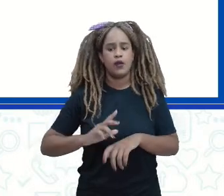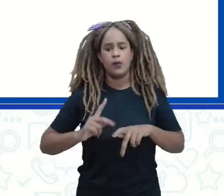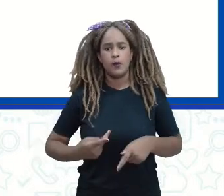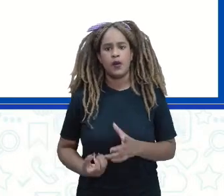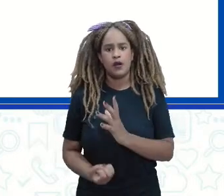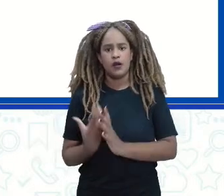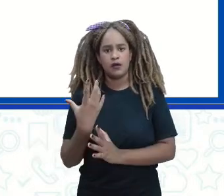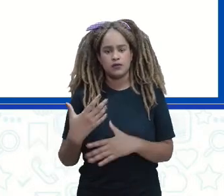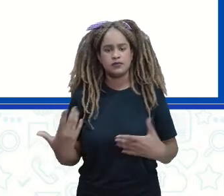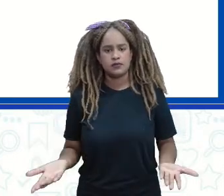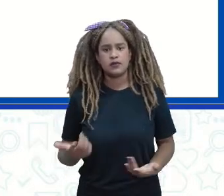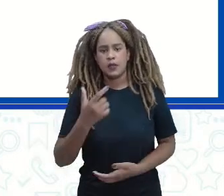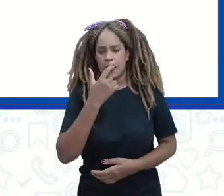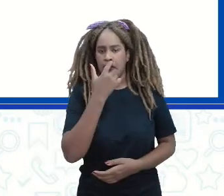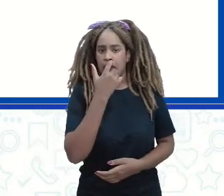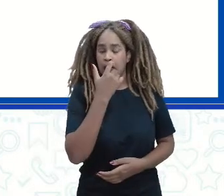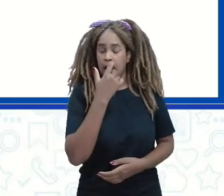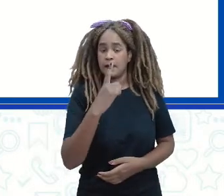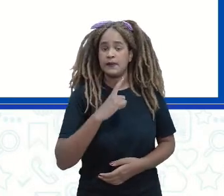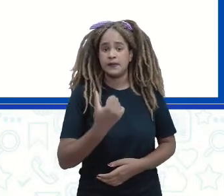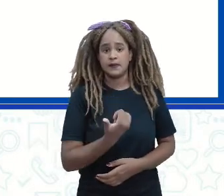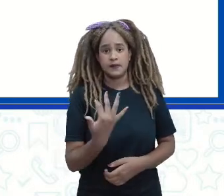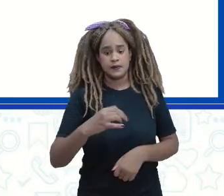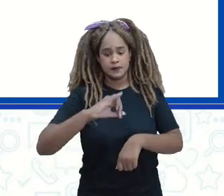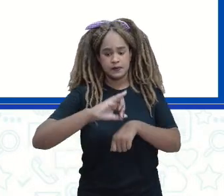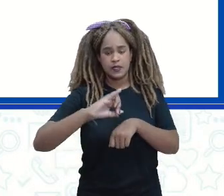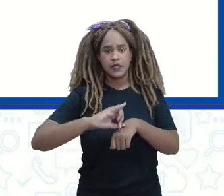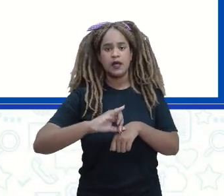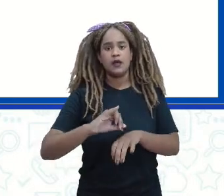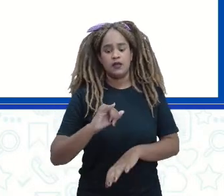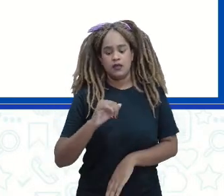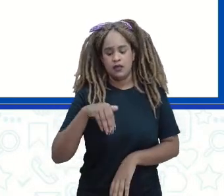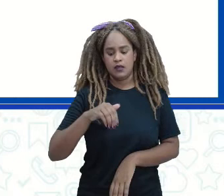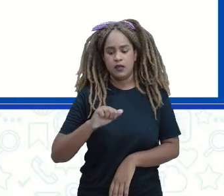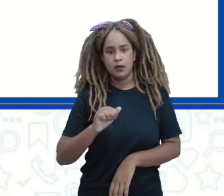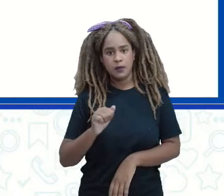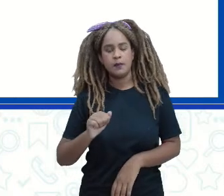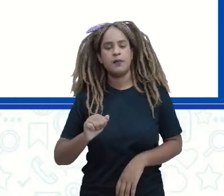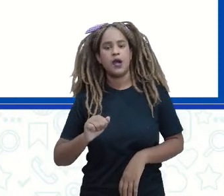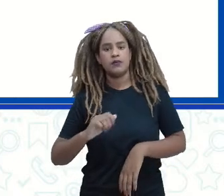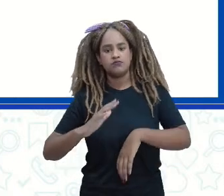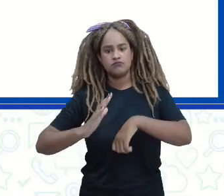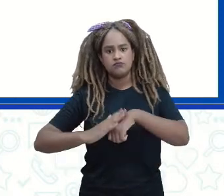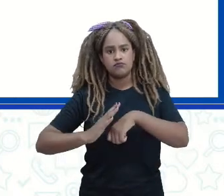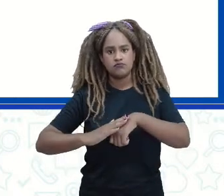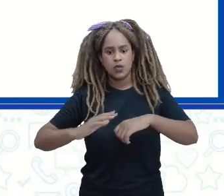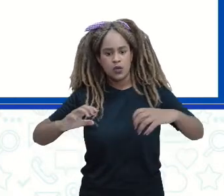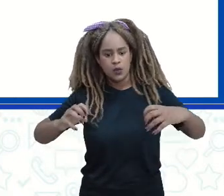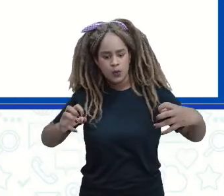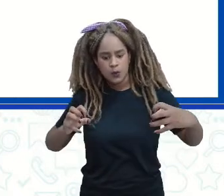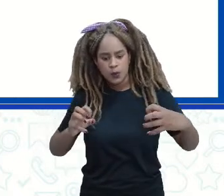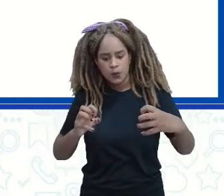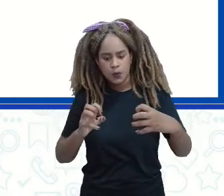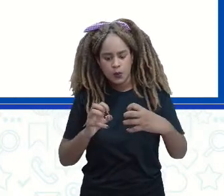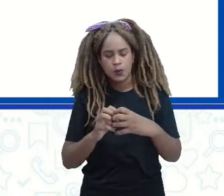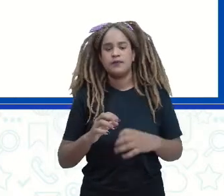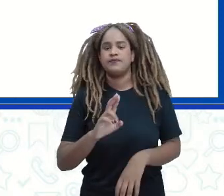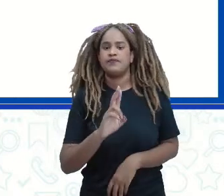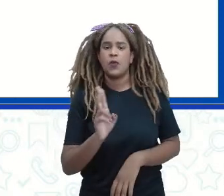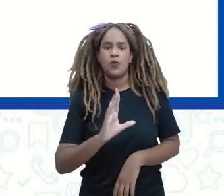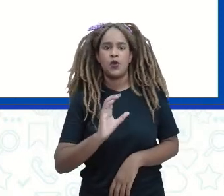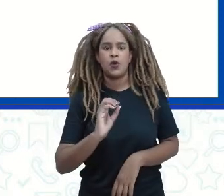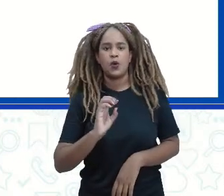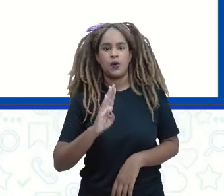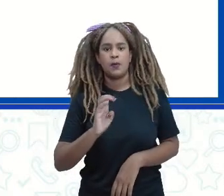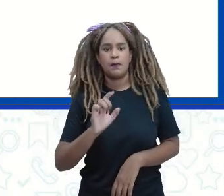existem alguns metais que são atraídos por ímã, né? Cobalto, ferro e etc, tá certo? Então, a gente